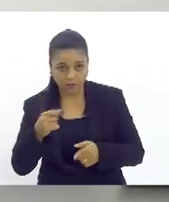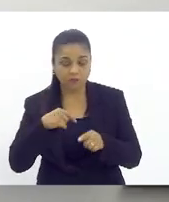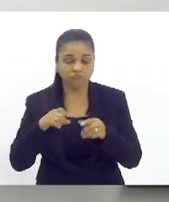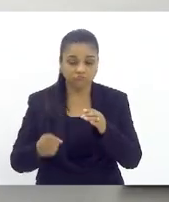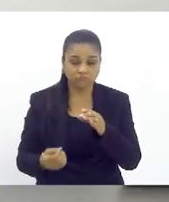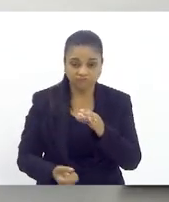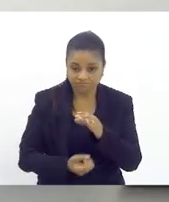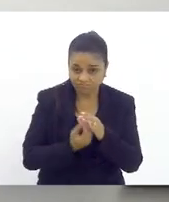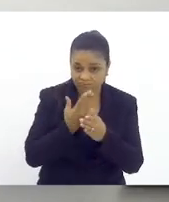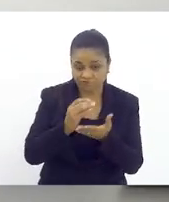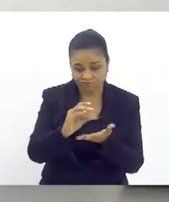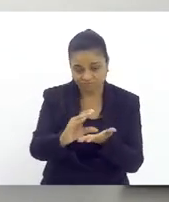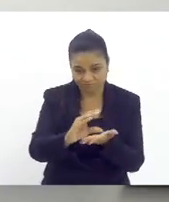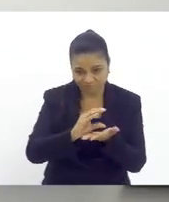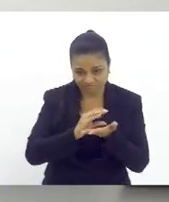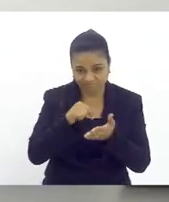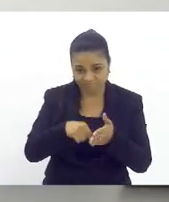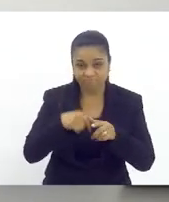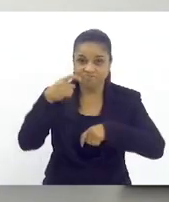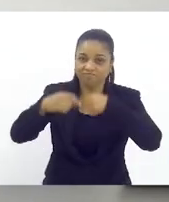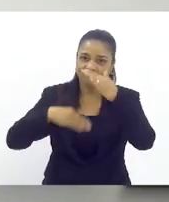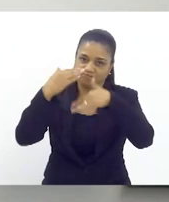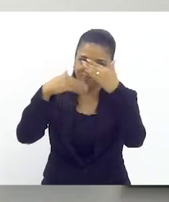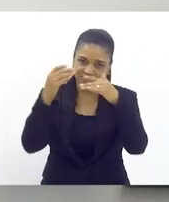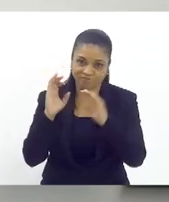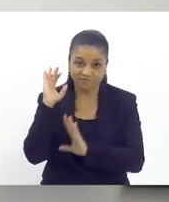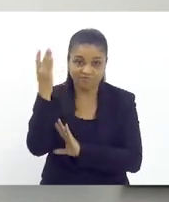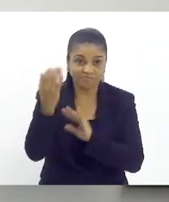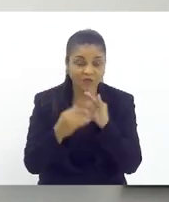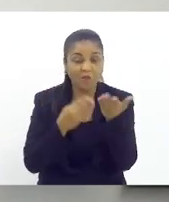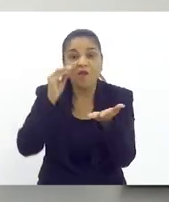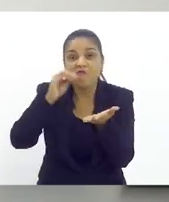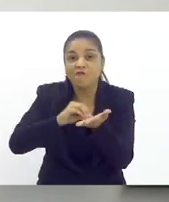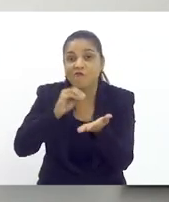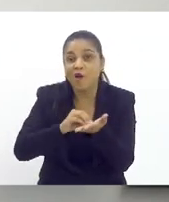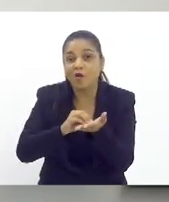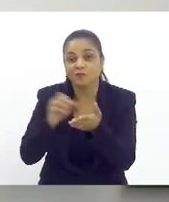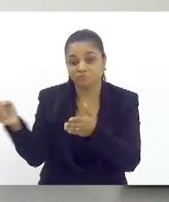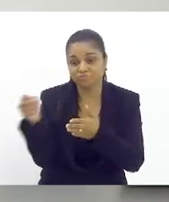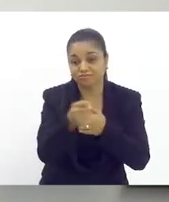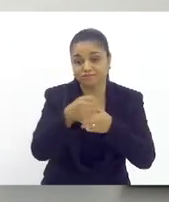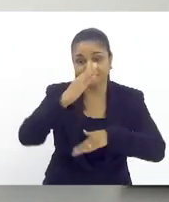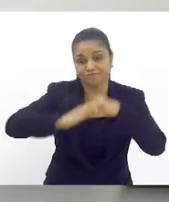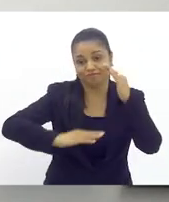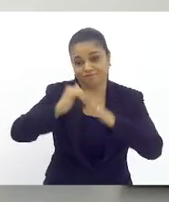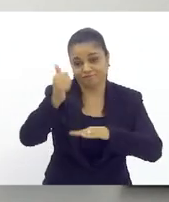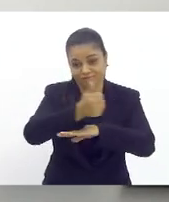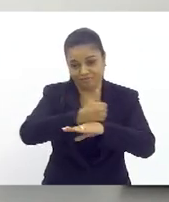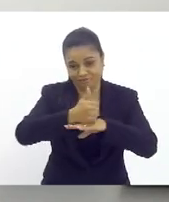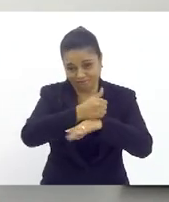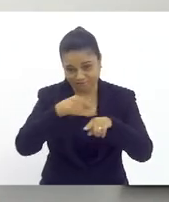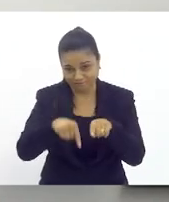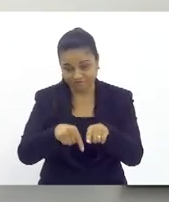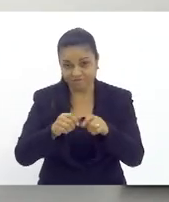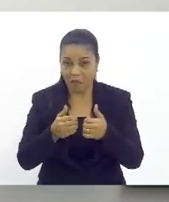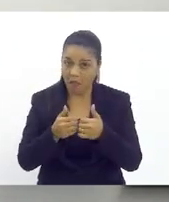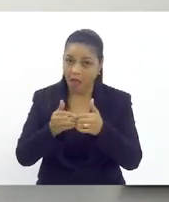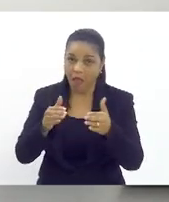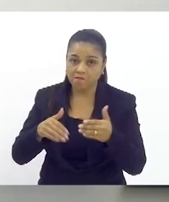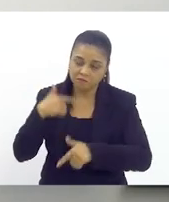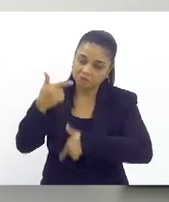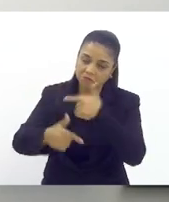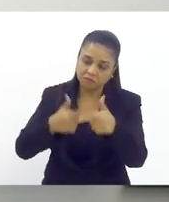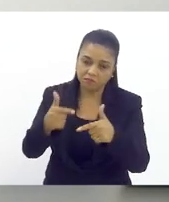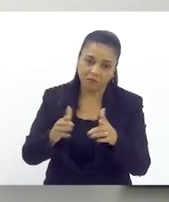de desenvolvimento florestal mas falta a gente para abrir a porteira né falta gente que se você chega lá e esteja